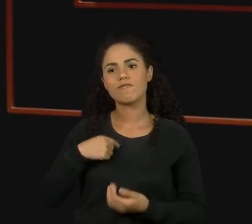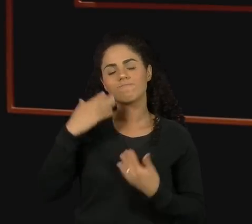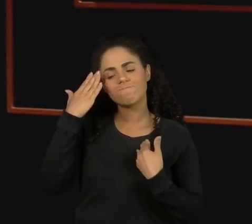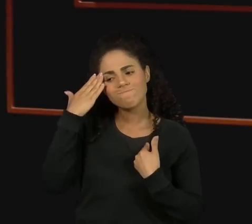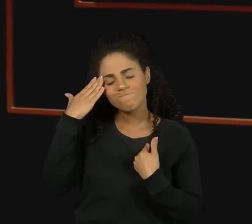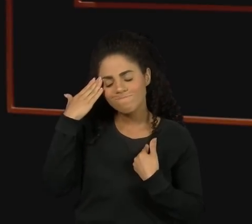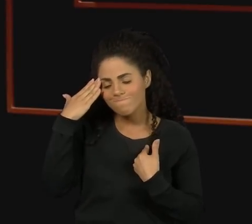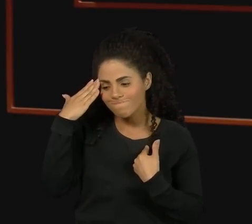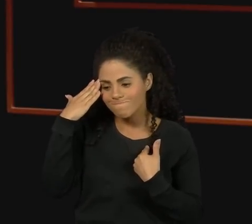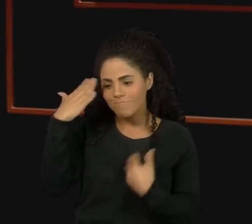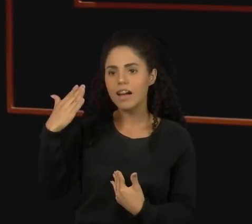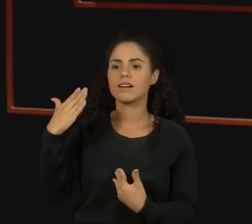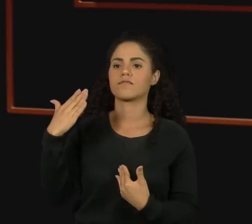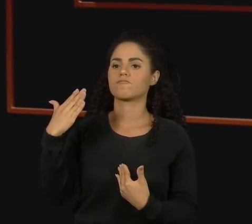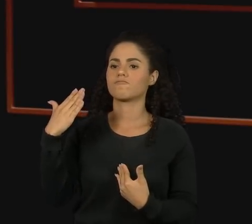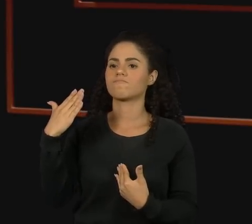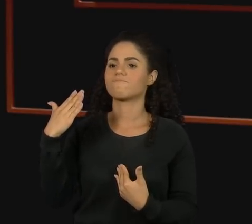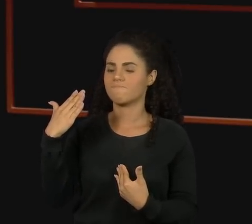grato, porque